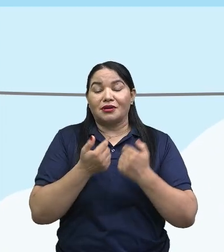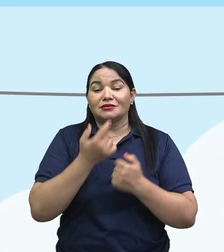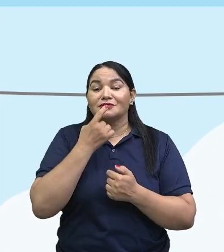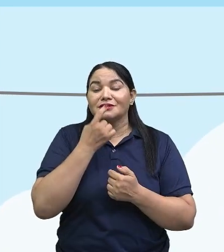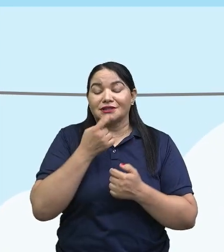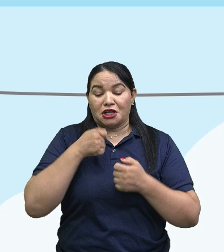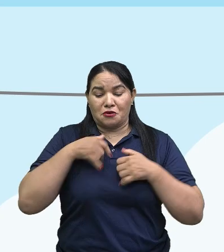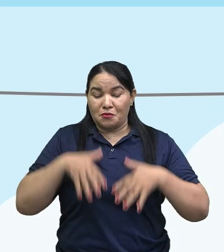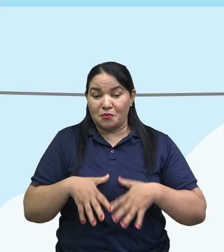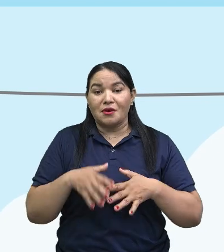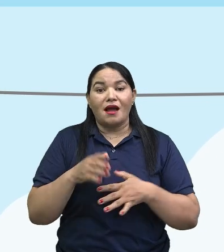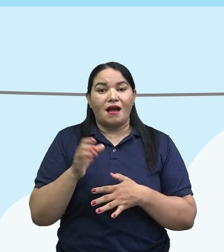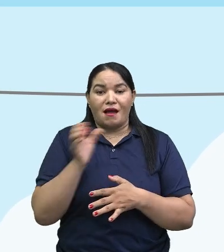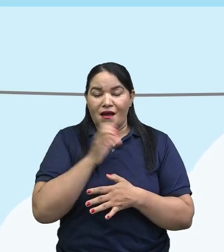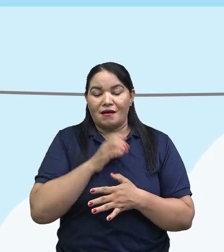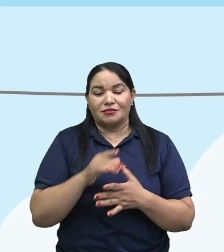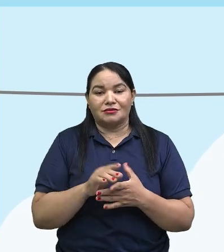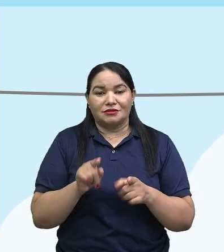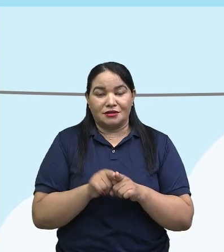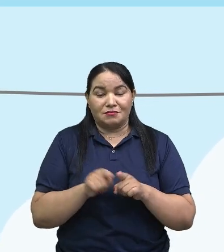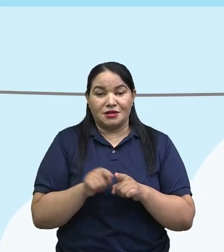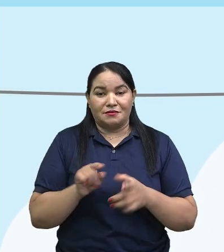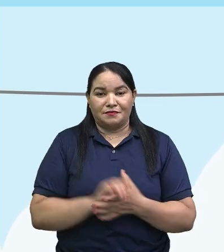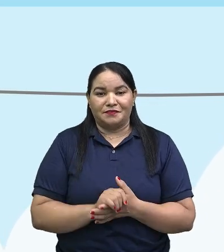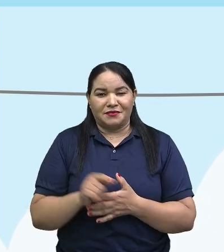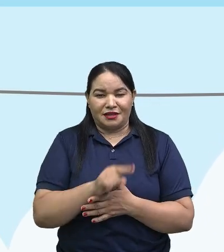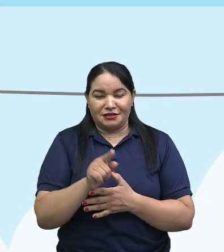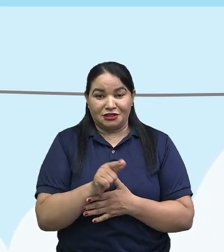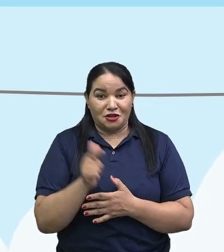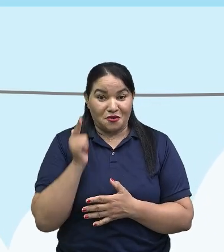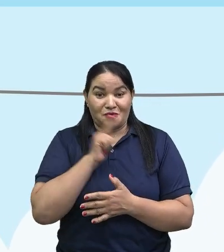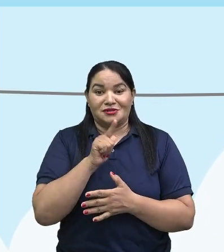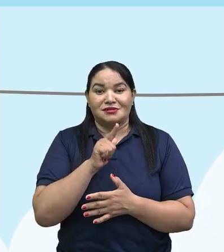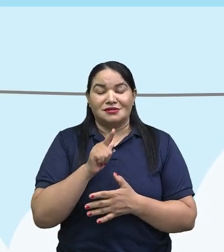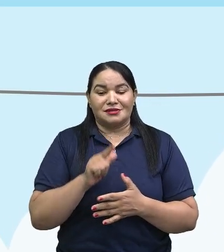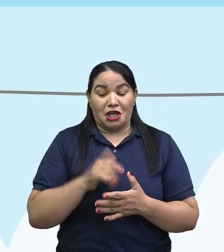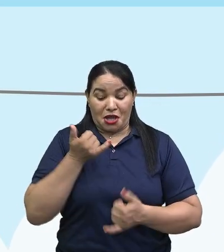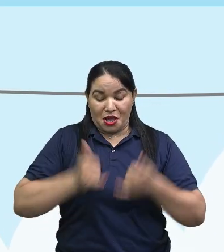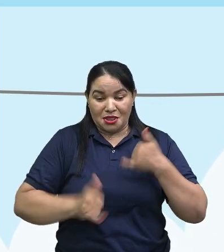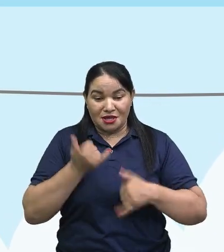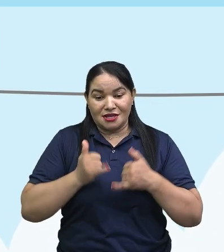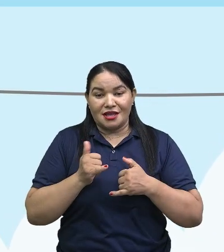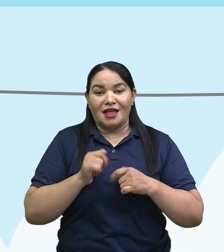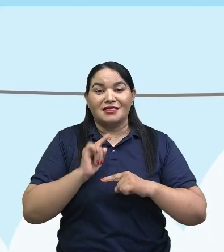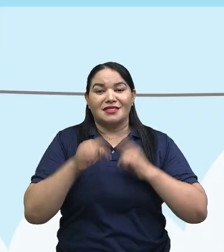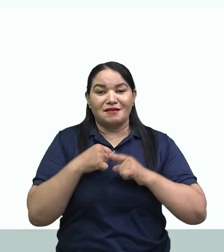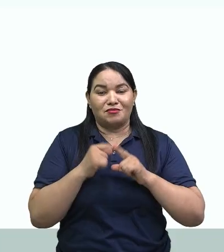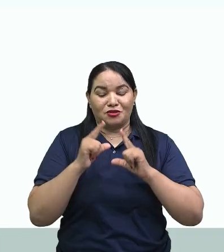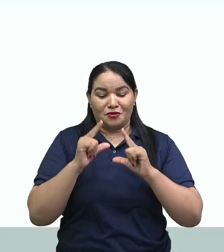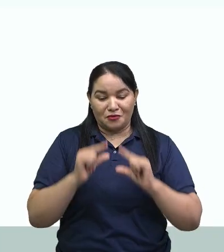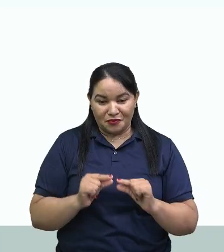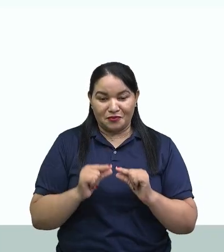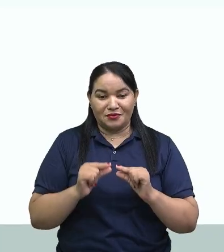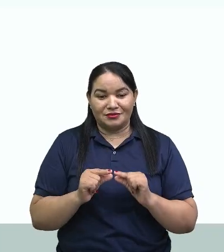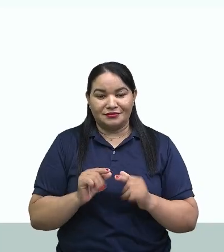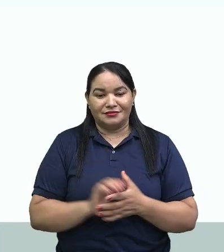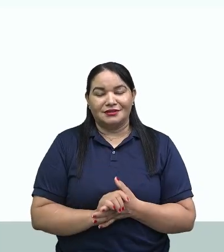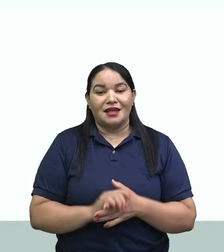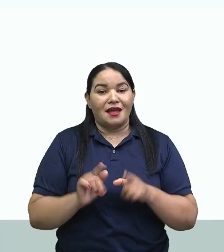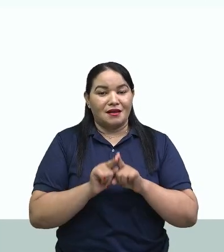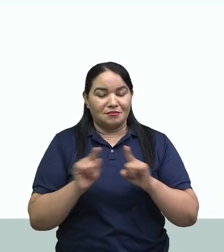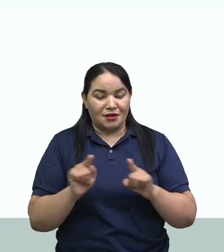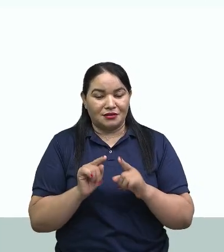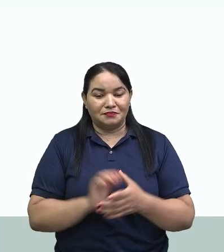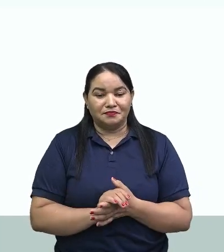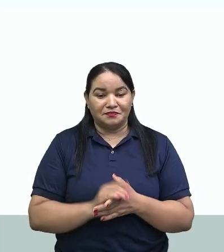Por um curto momento, ela dá superpoderes, mas depois de alguns minutos esse efeito acaba. Mas muitos hormônios têm